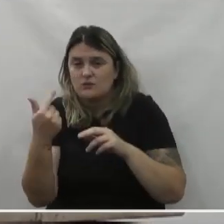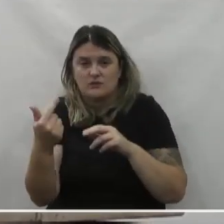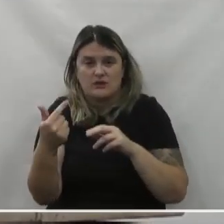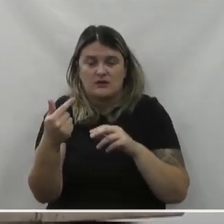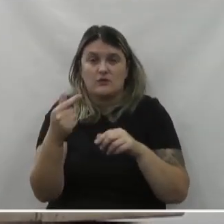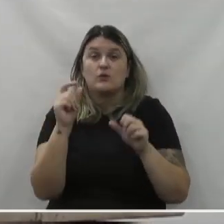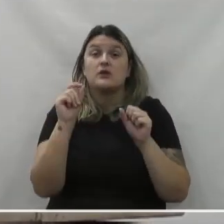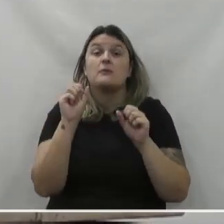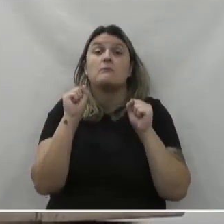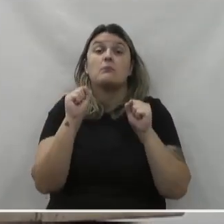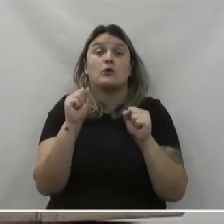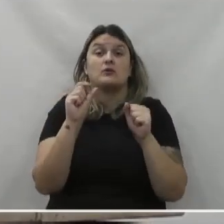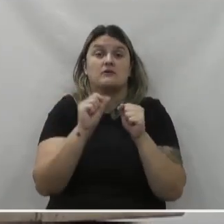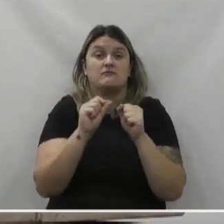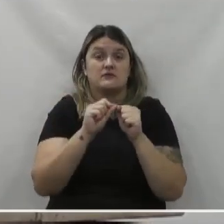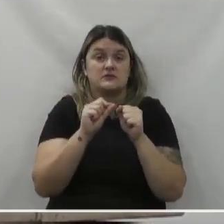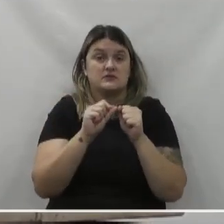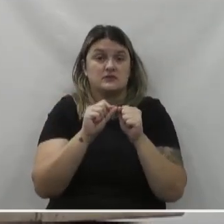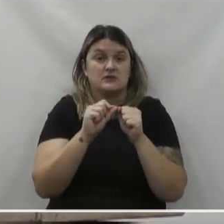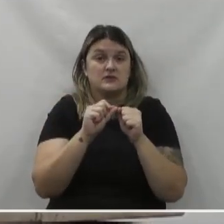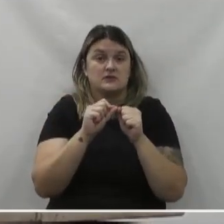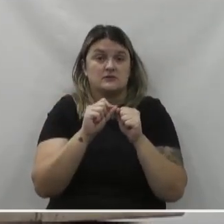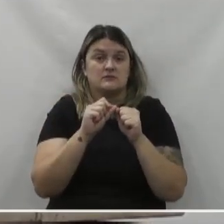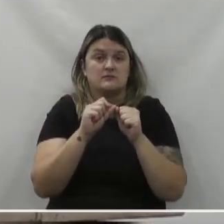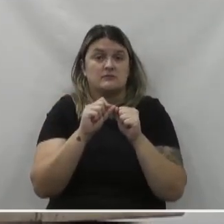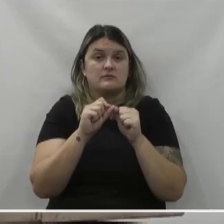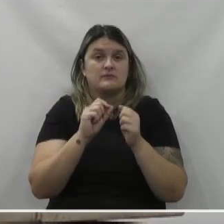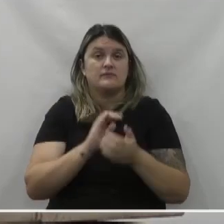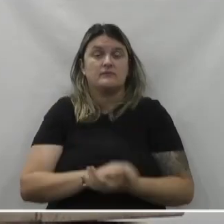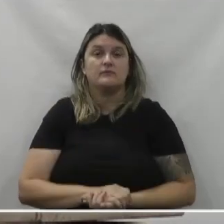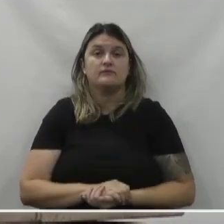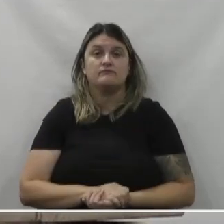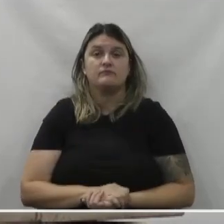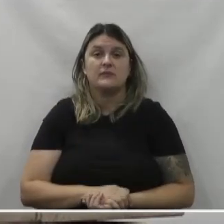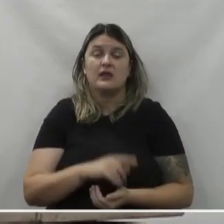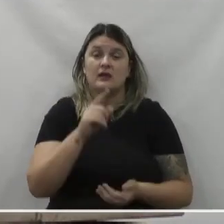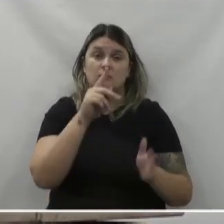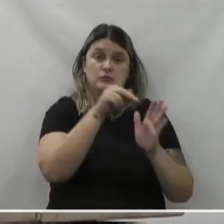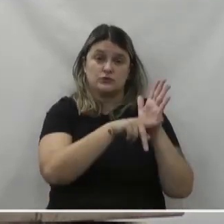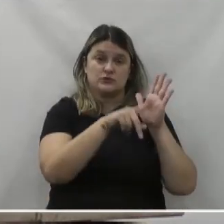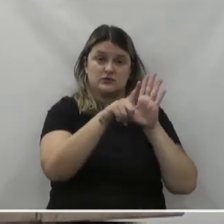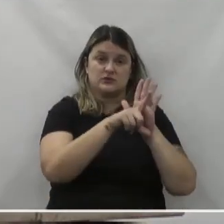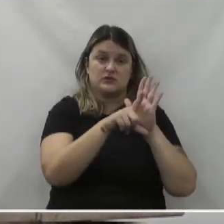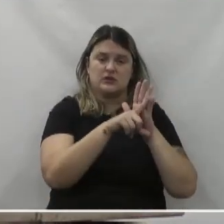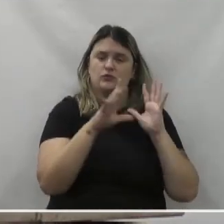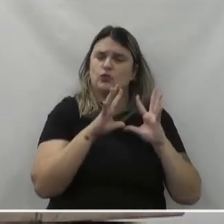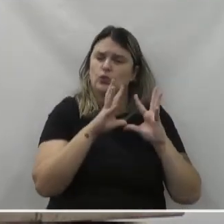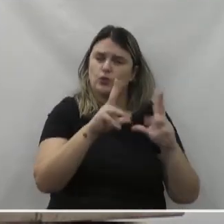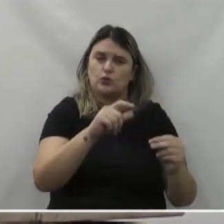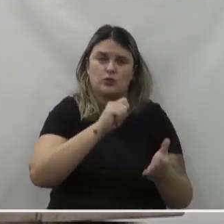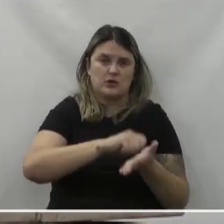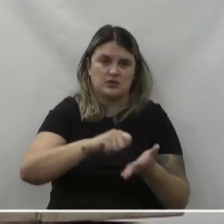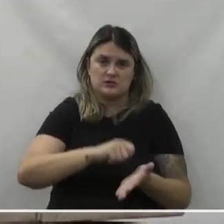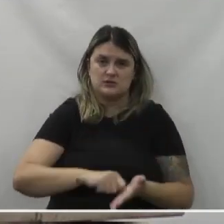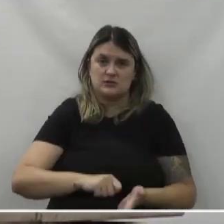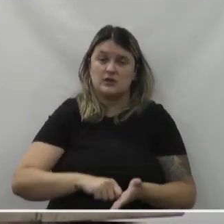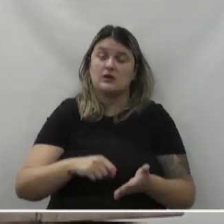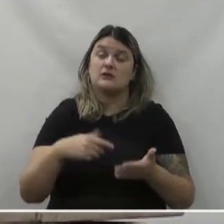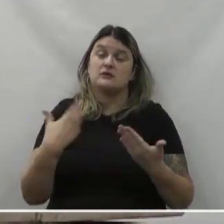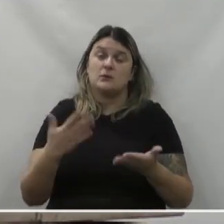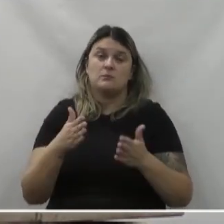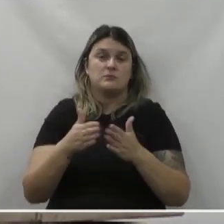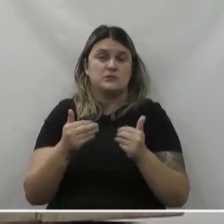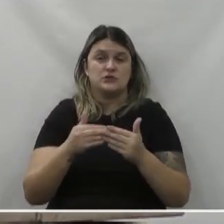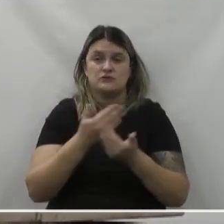ser feito, que foi da autoria do seu Cortellini, o vereador, foi o projeto de lei, e que todos assinaram. Então, eu peço a colaboração